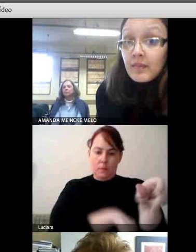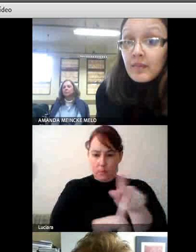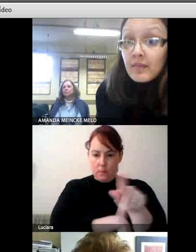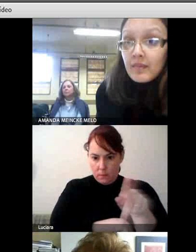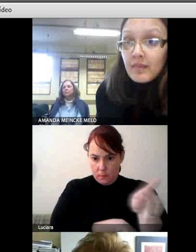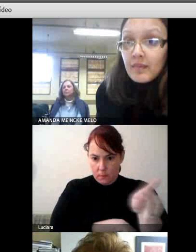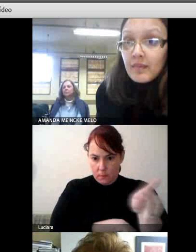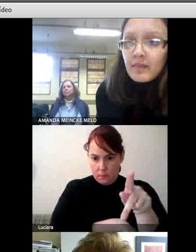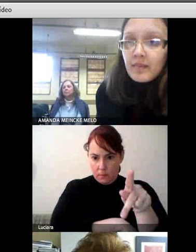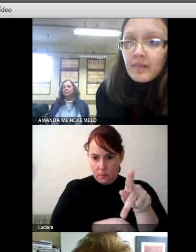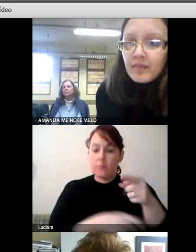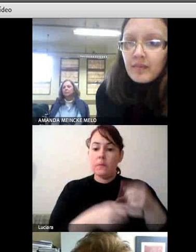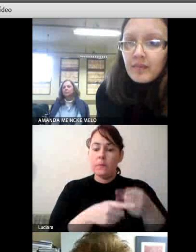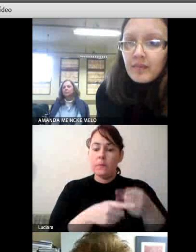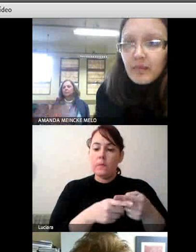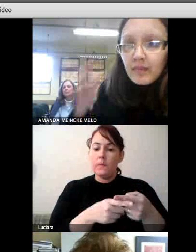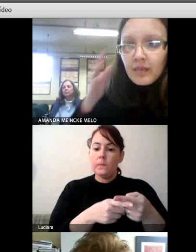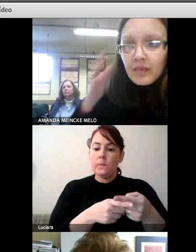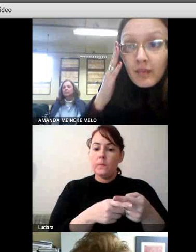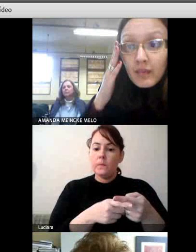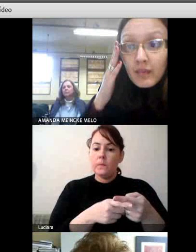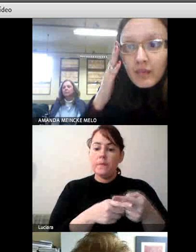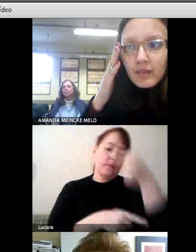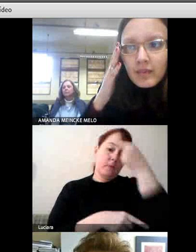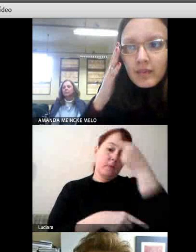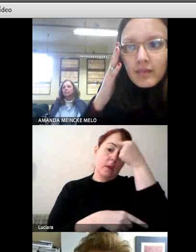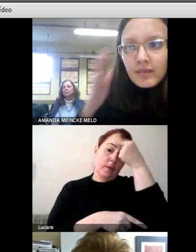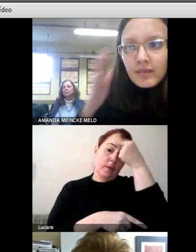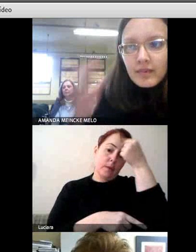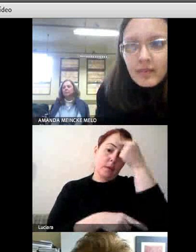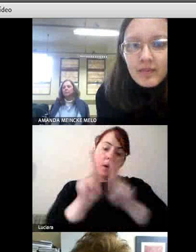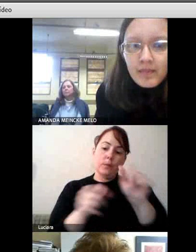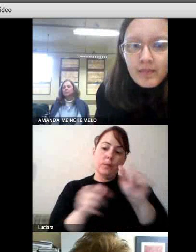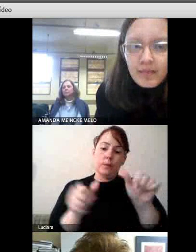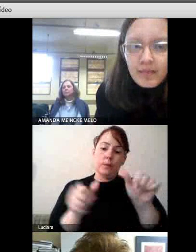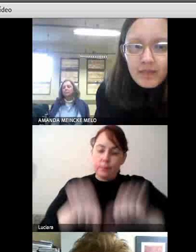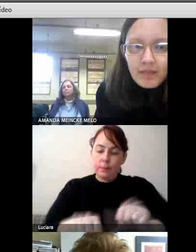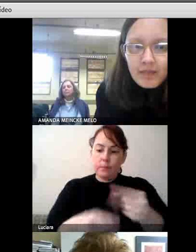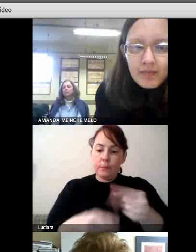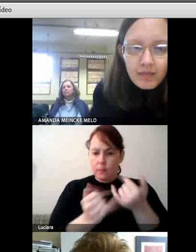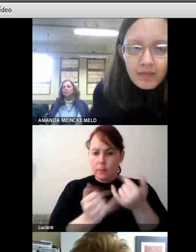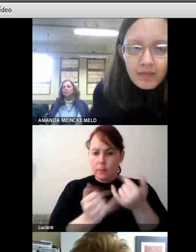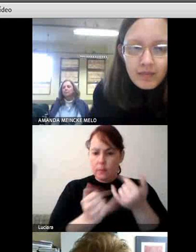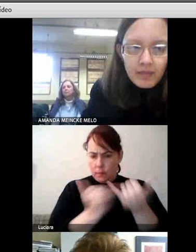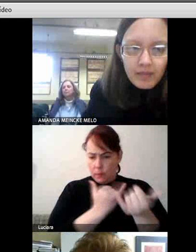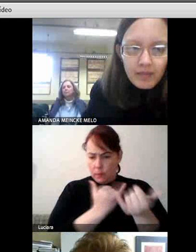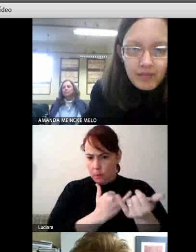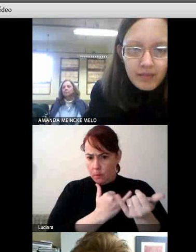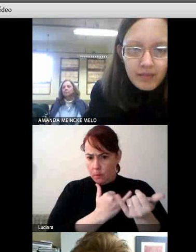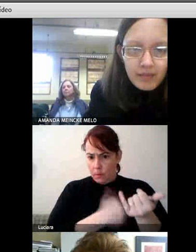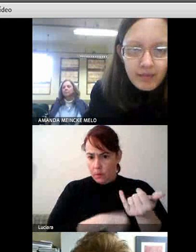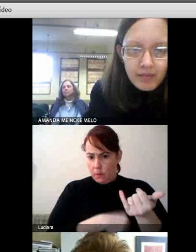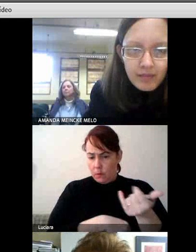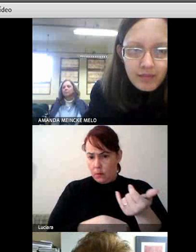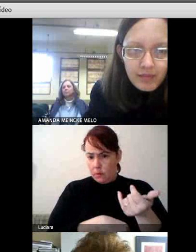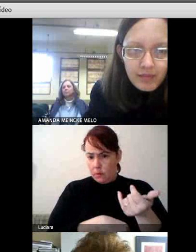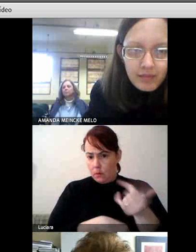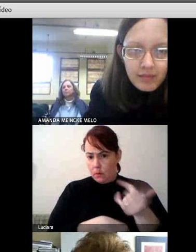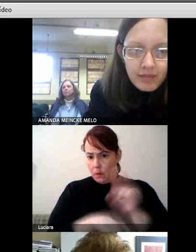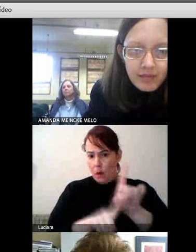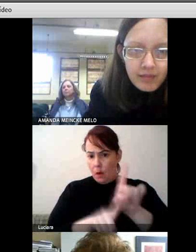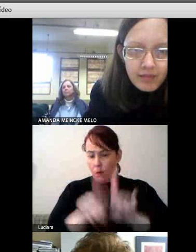de criar mais 7 para o Rio Grande do Sul. Mas nós já temos, vocês têm aí em Alegrete, me disseste que vocês têm